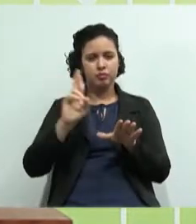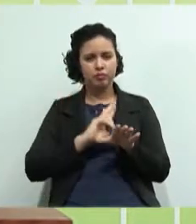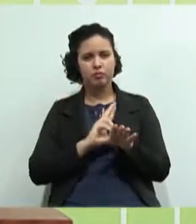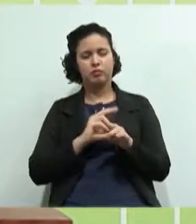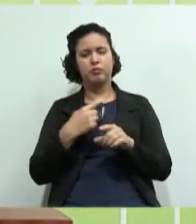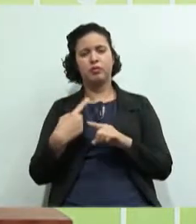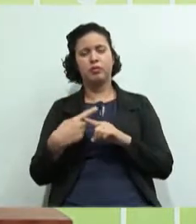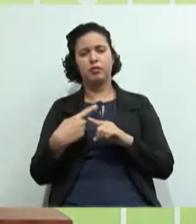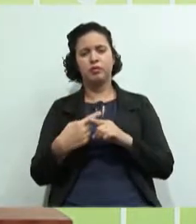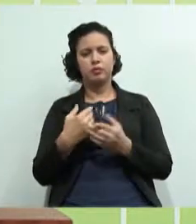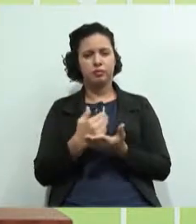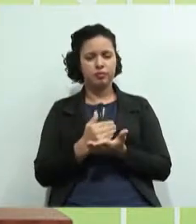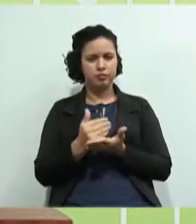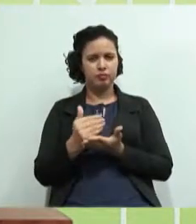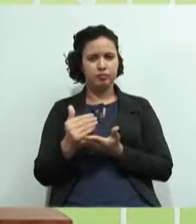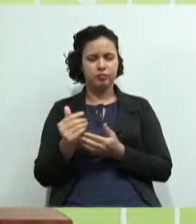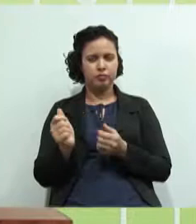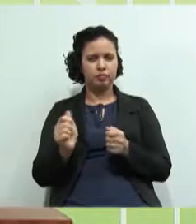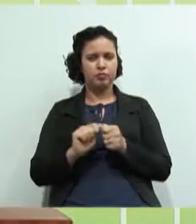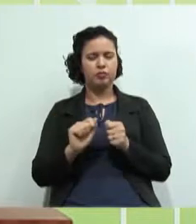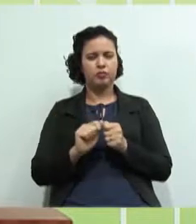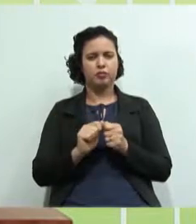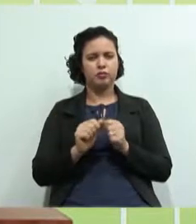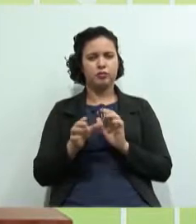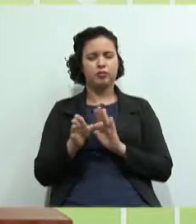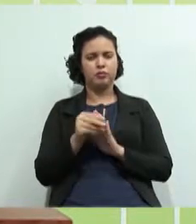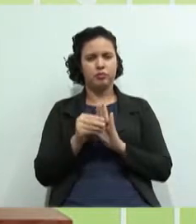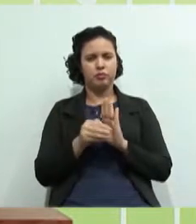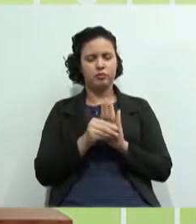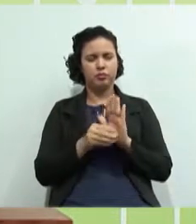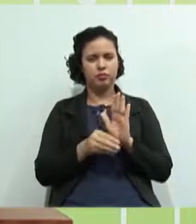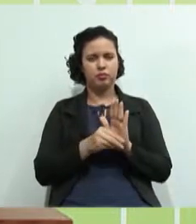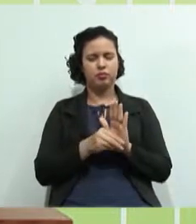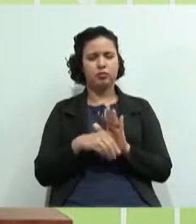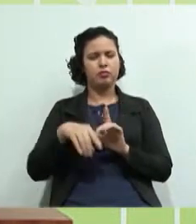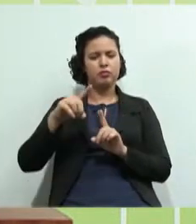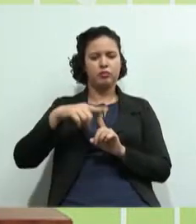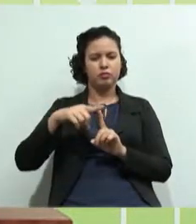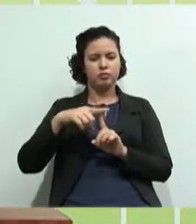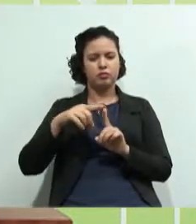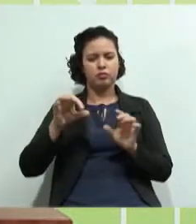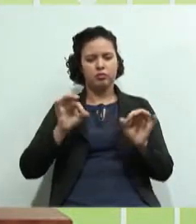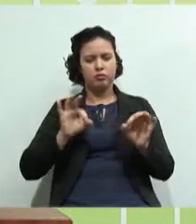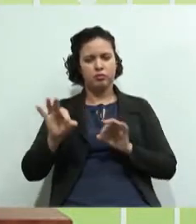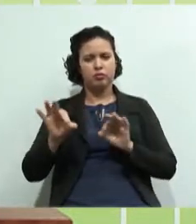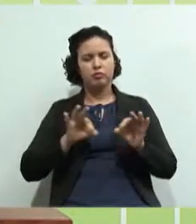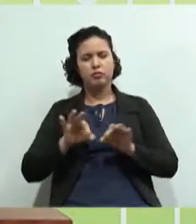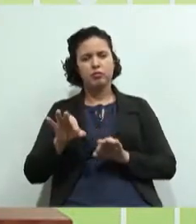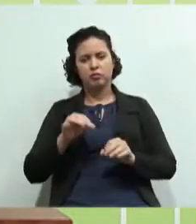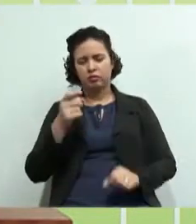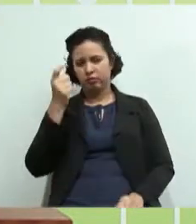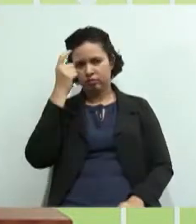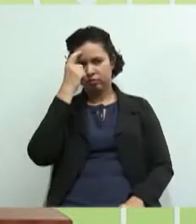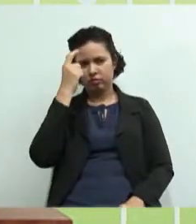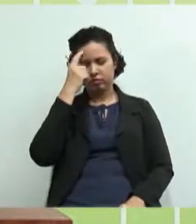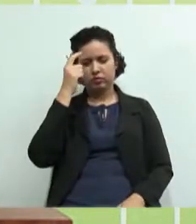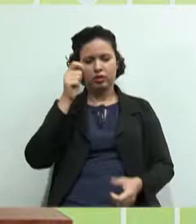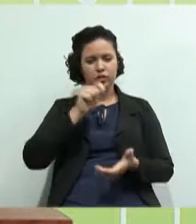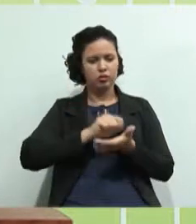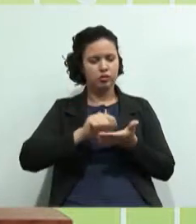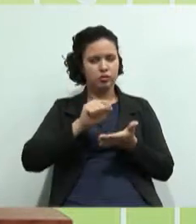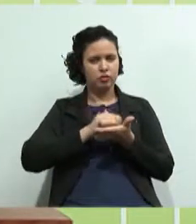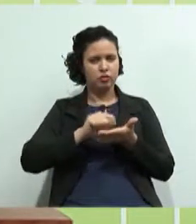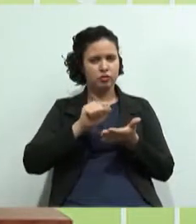porque nós vamos começar a falar desse conteúdo, tá bom? Que são os tipos de planejamento, tá? Então pensa aí, ó, anota aí no seu